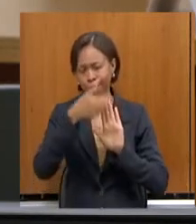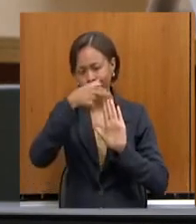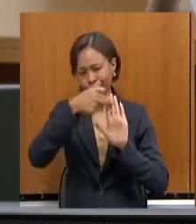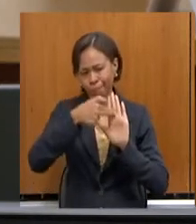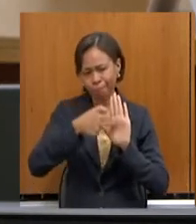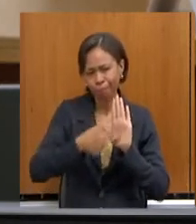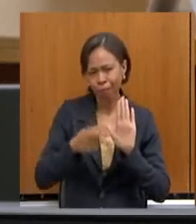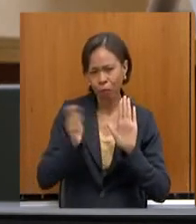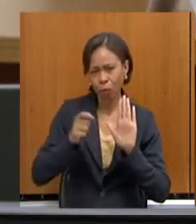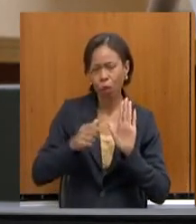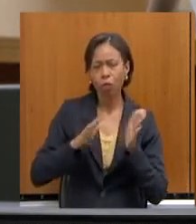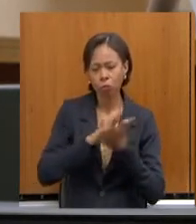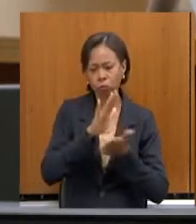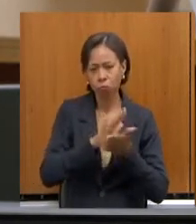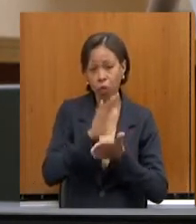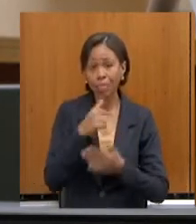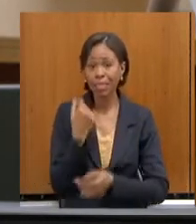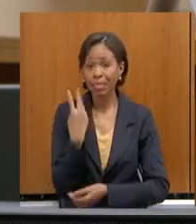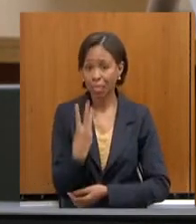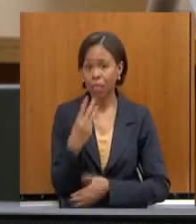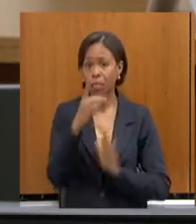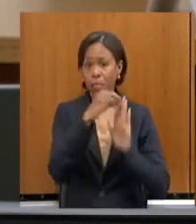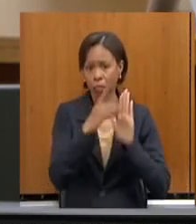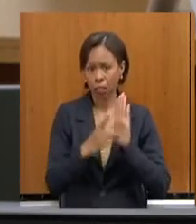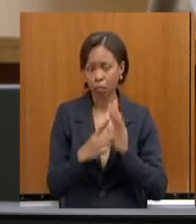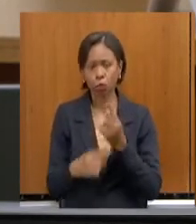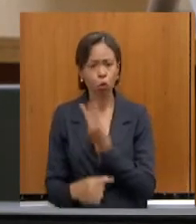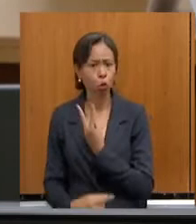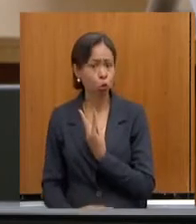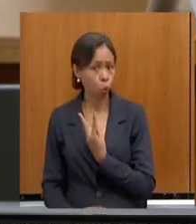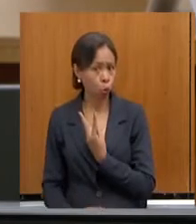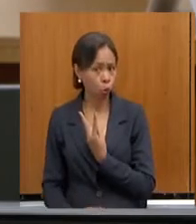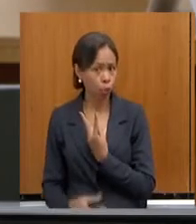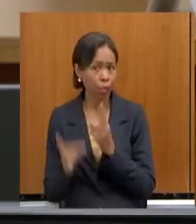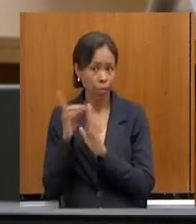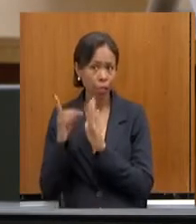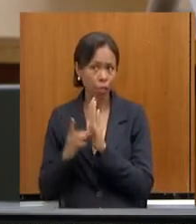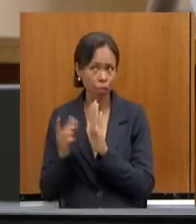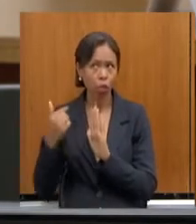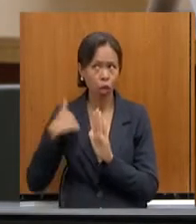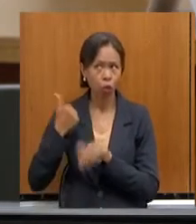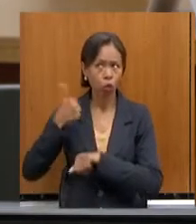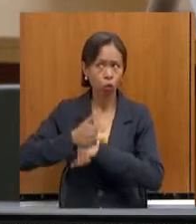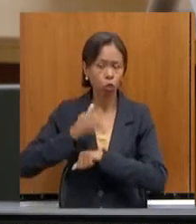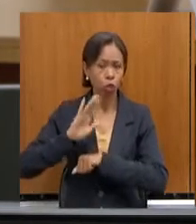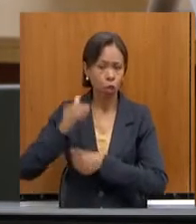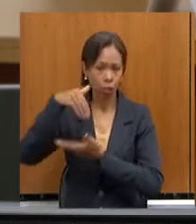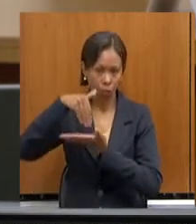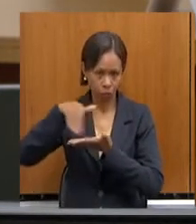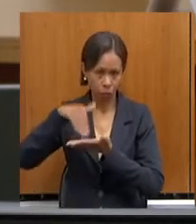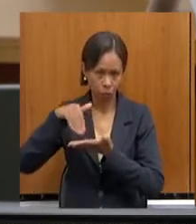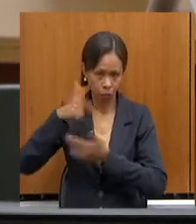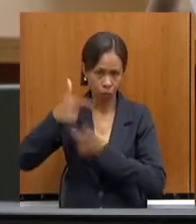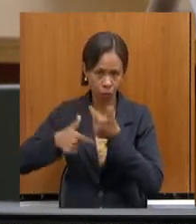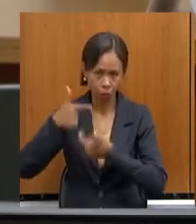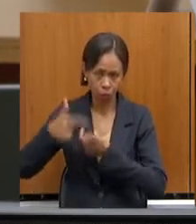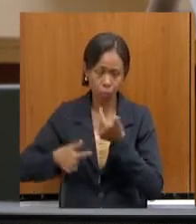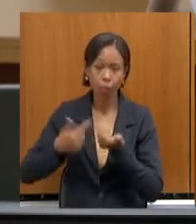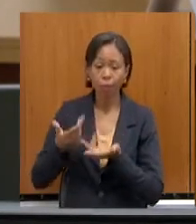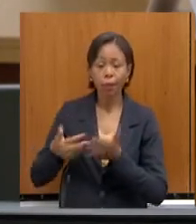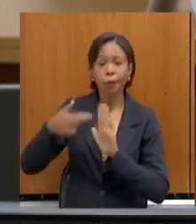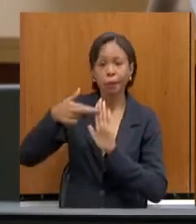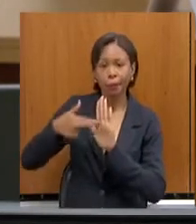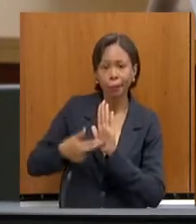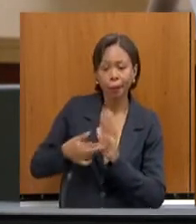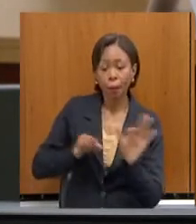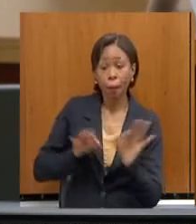com a publicação de três decretos dois especialmente depois da minha chegada a c o que regulamenta o plano de